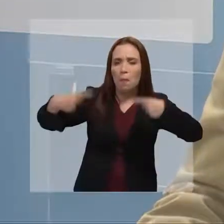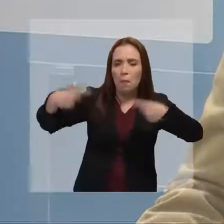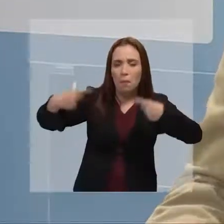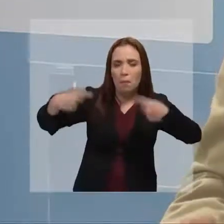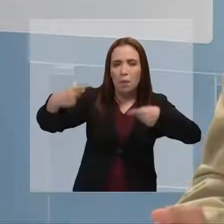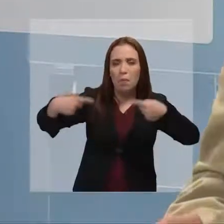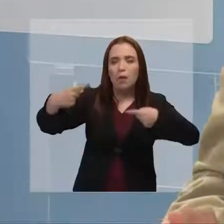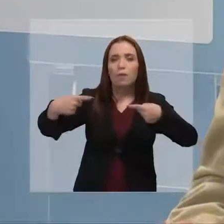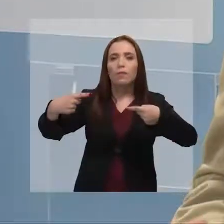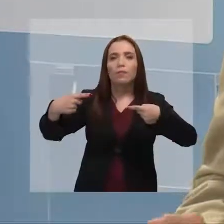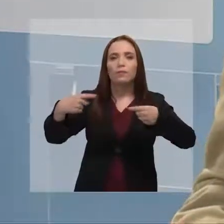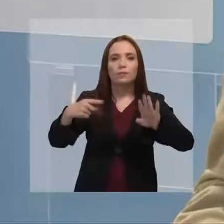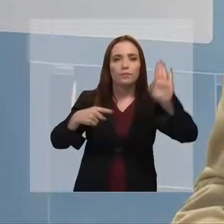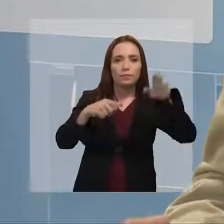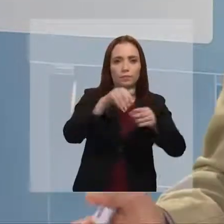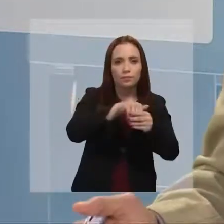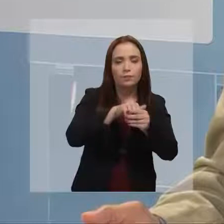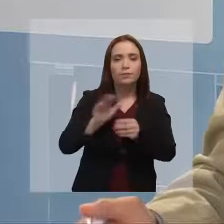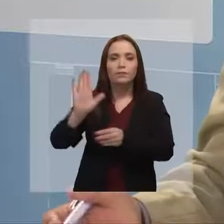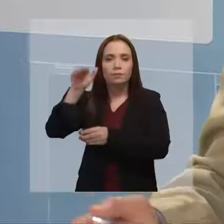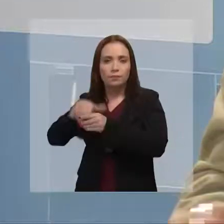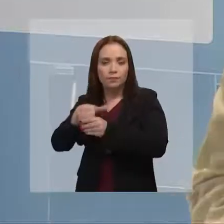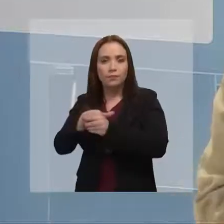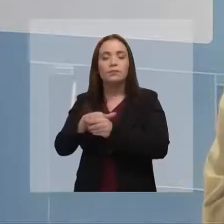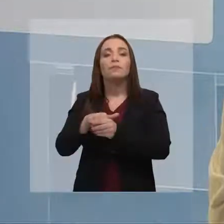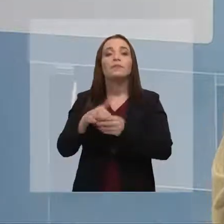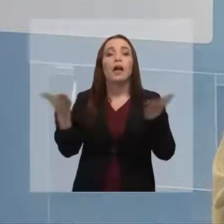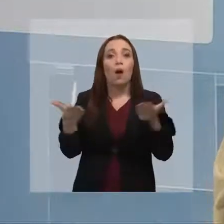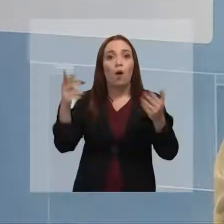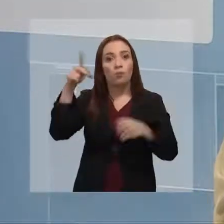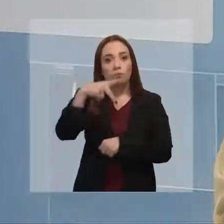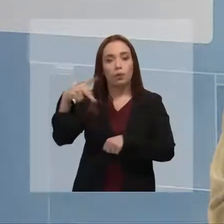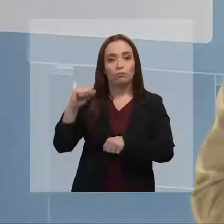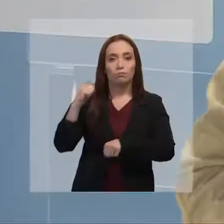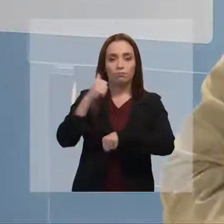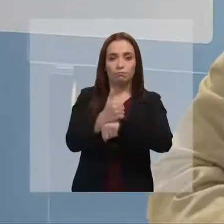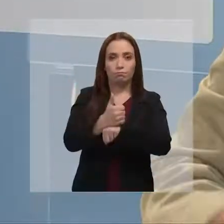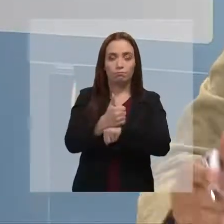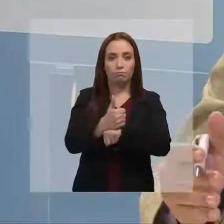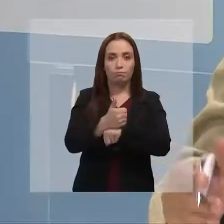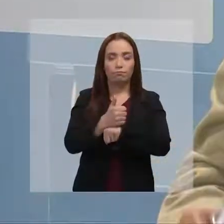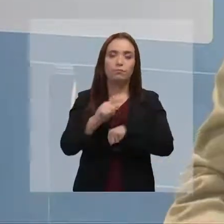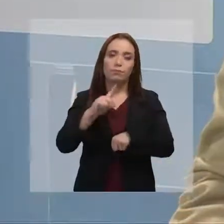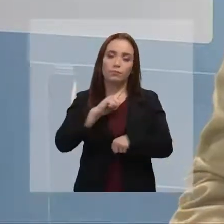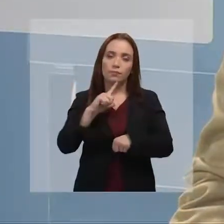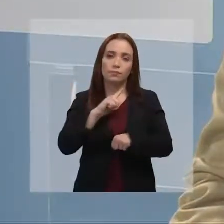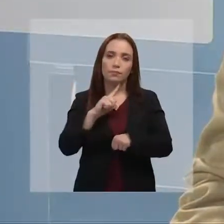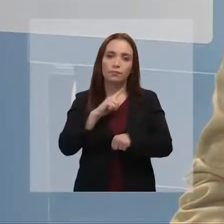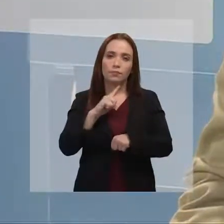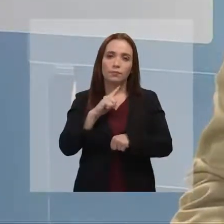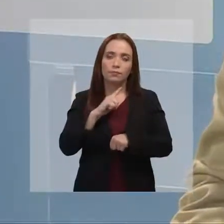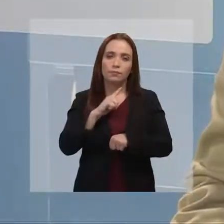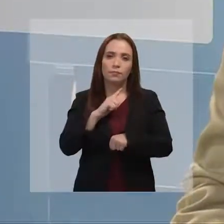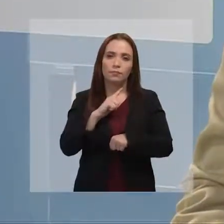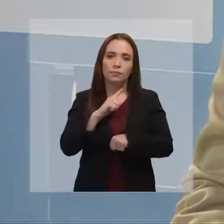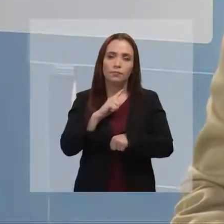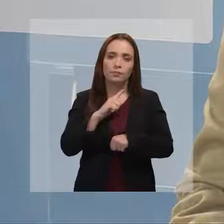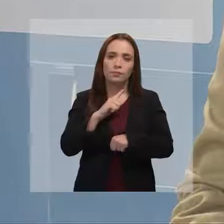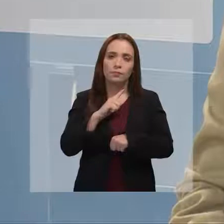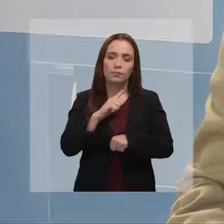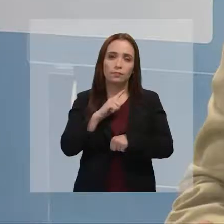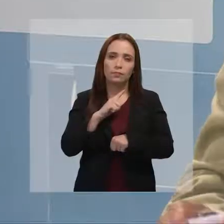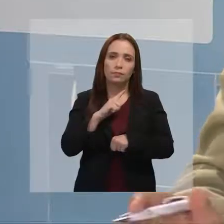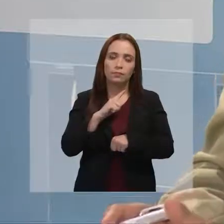debate do pleito, e aí o governo está em pleno acontecimento, em